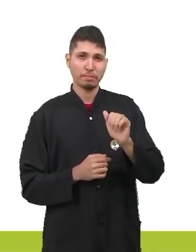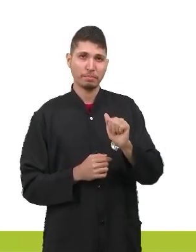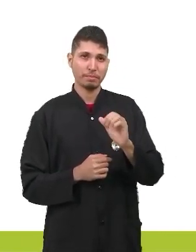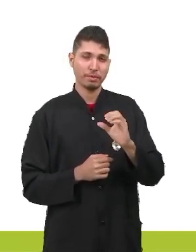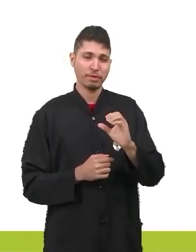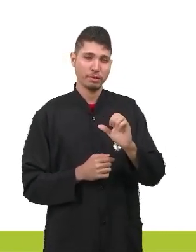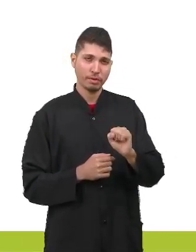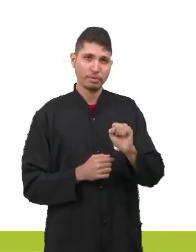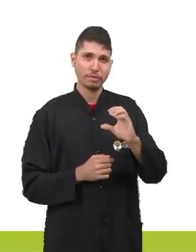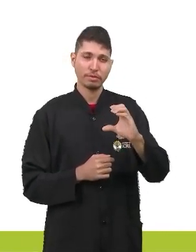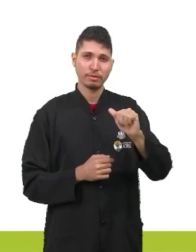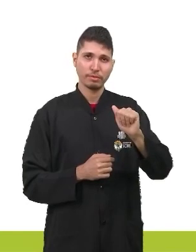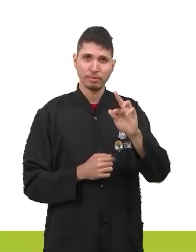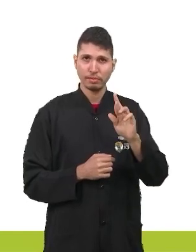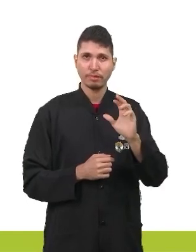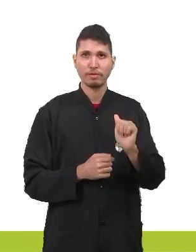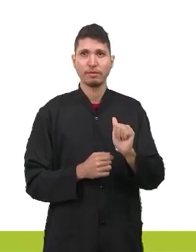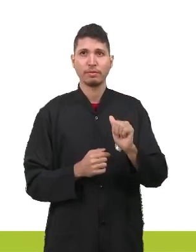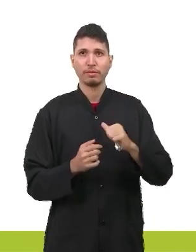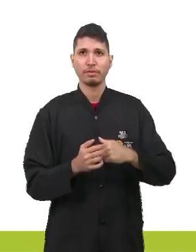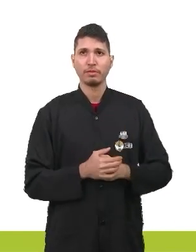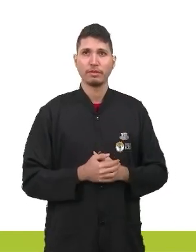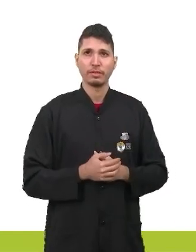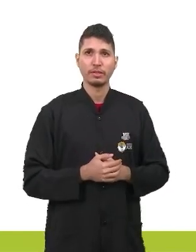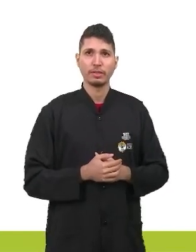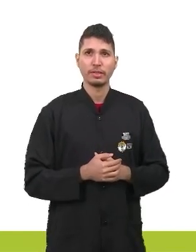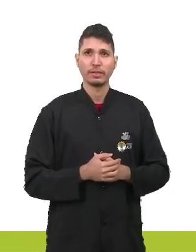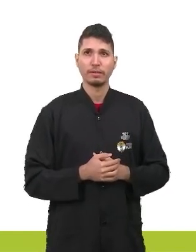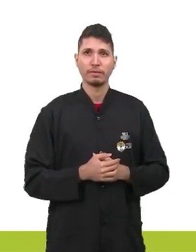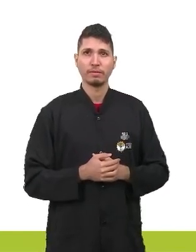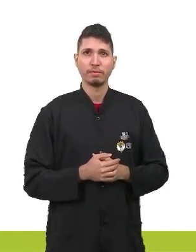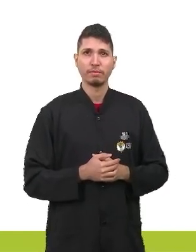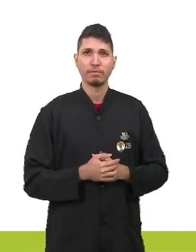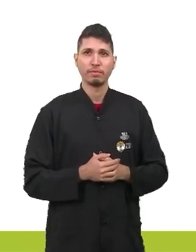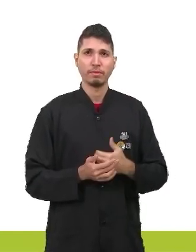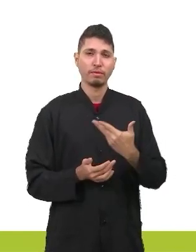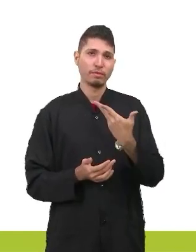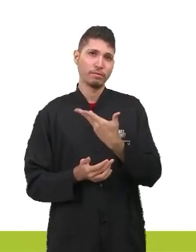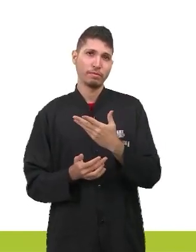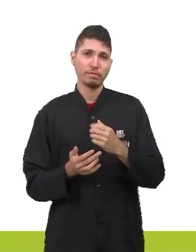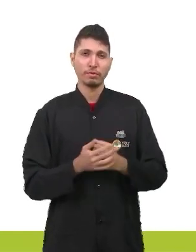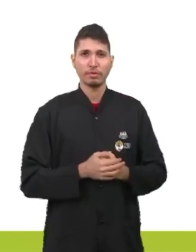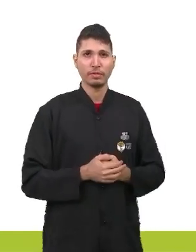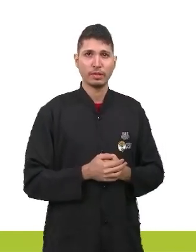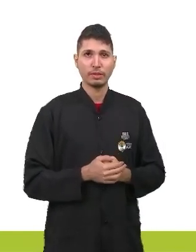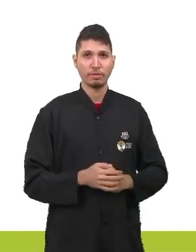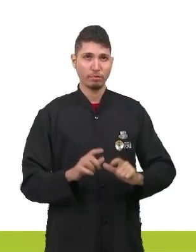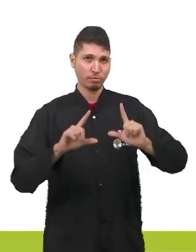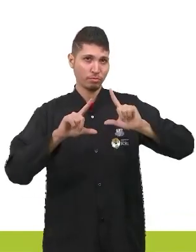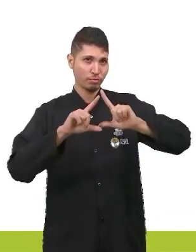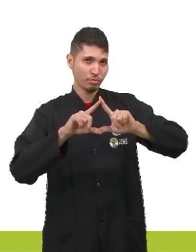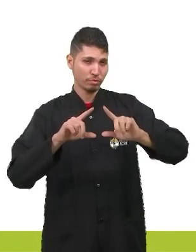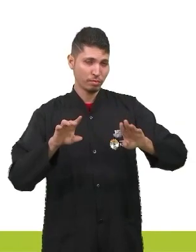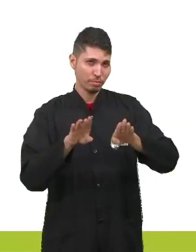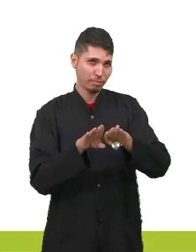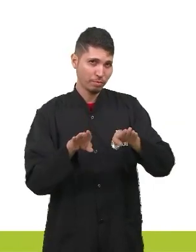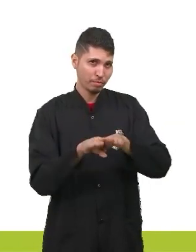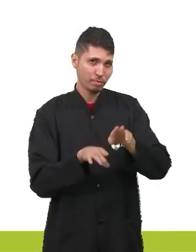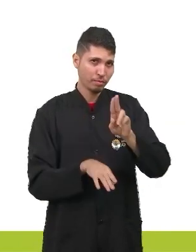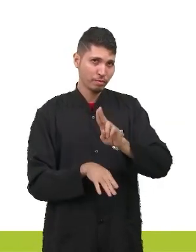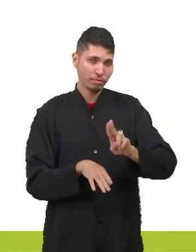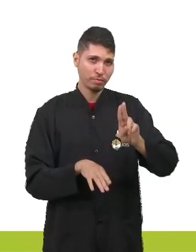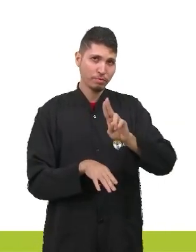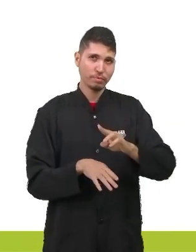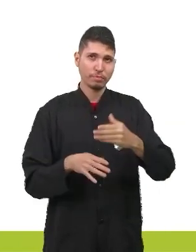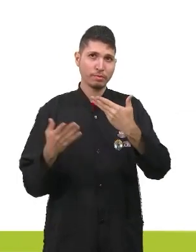todo mundo. Bem, trabalhando a ideia do Bhaskara, a gente vai trabalhar a ideia do discriminante, né, que é chamado delta, tá vendo? O discriminante delta, que é b ao